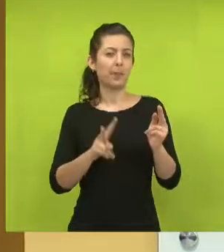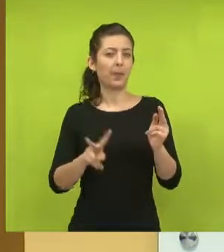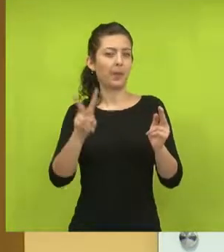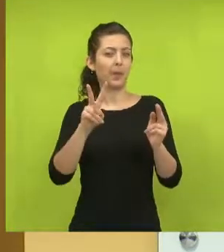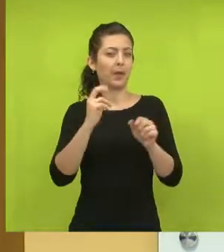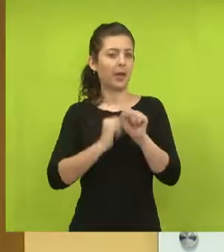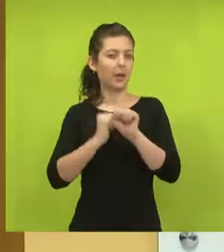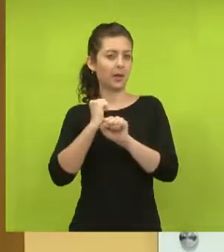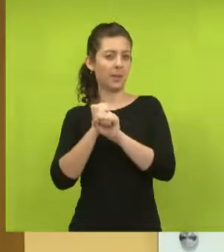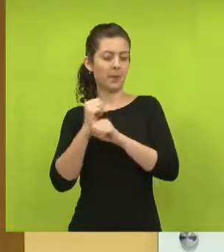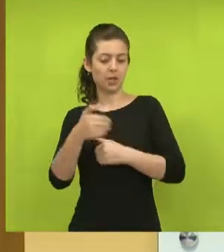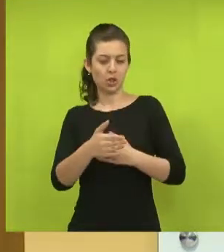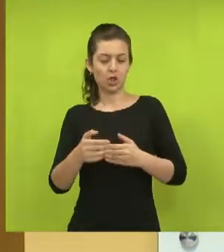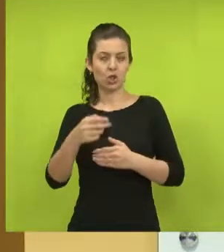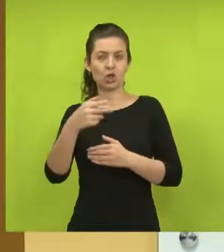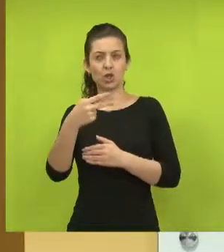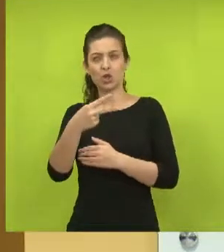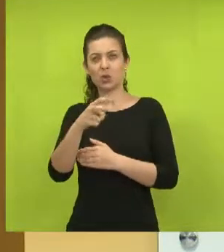cesta do ano passado,